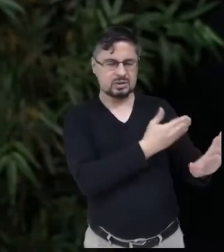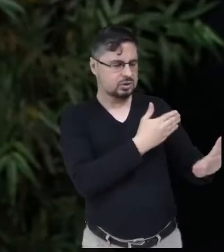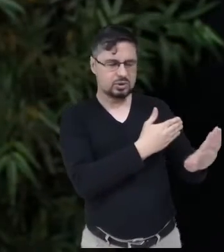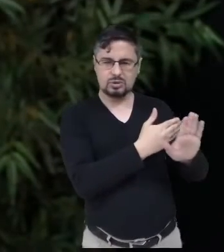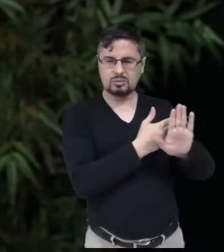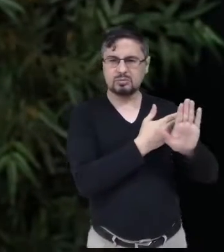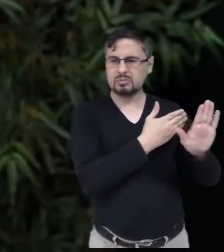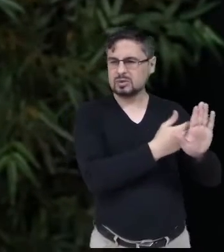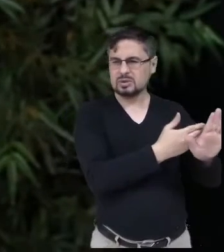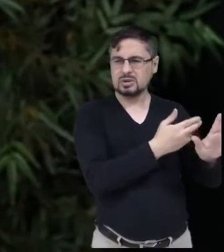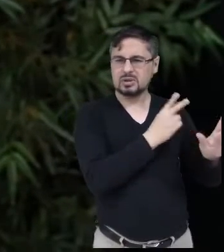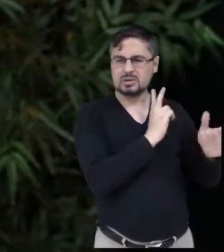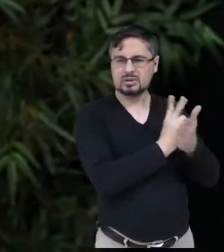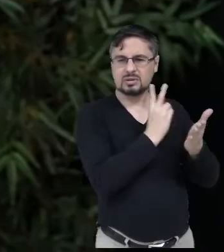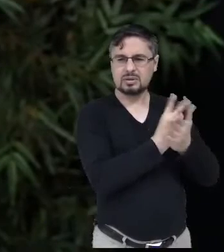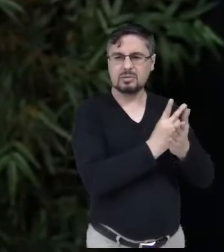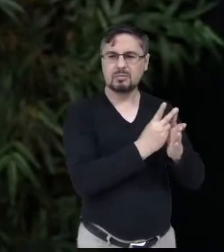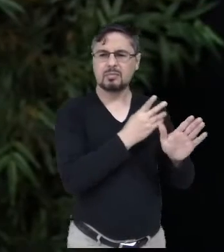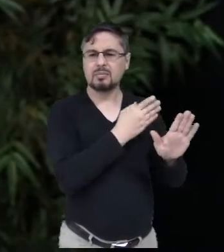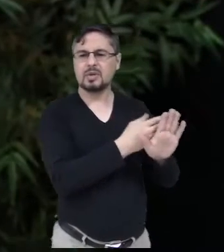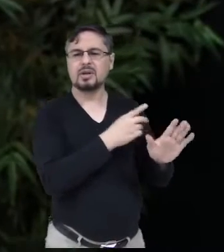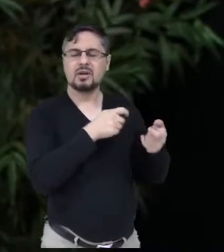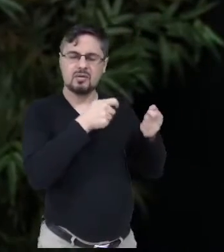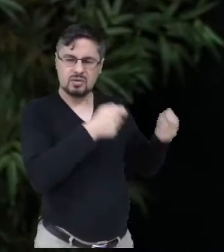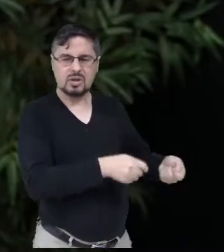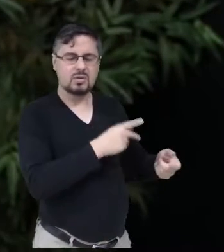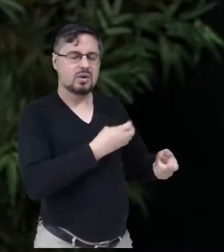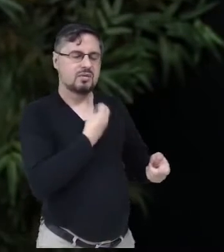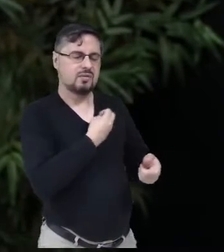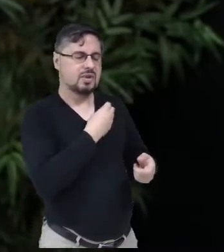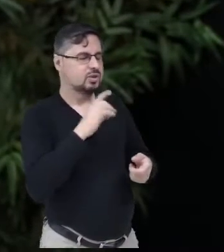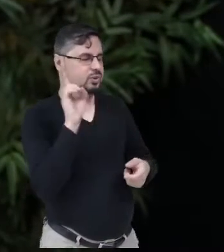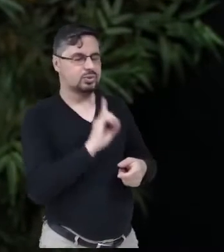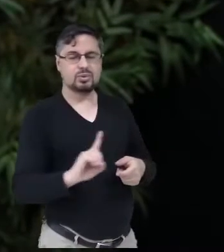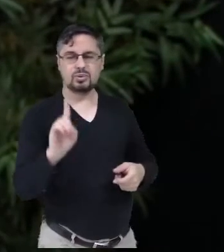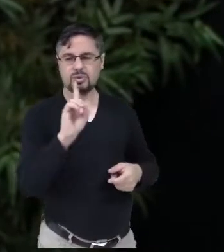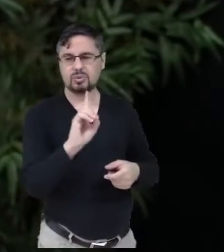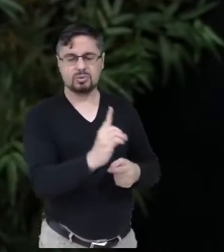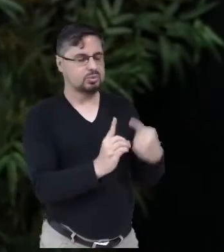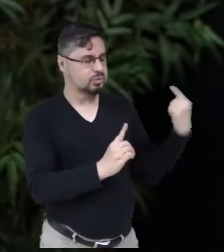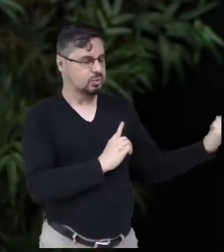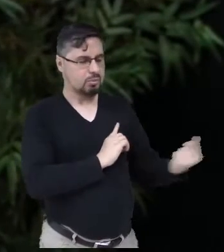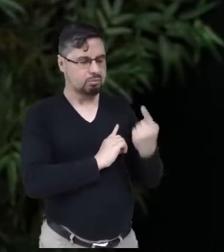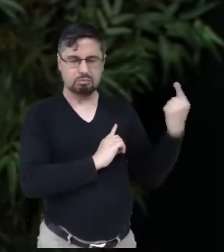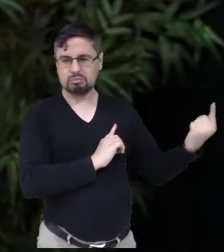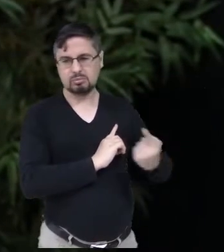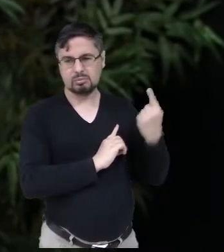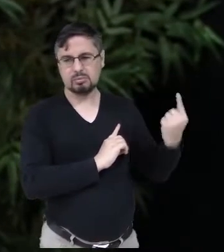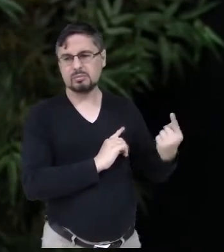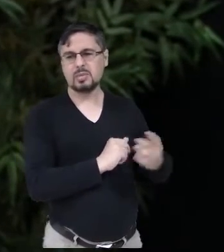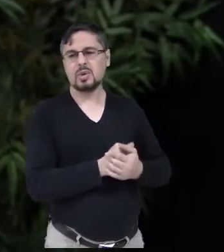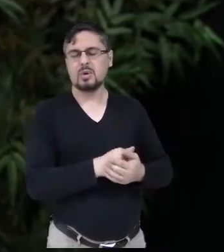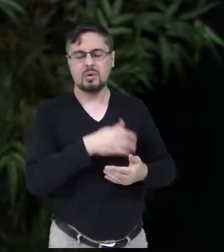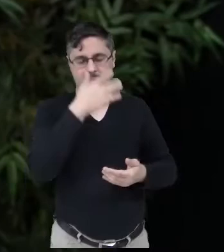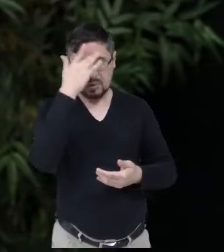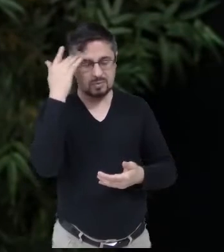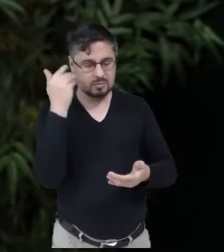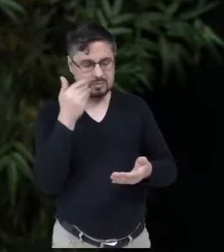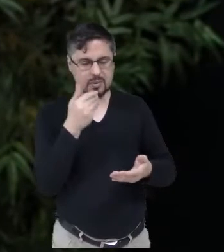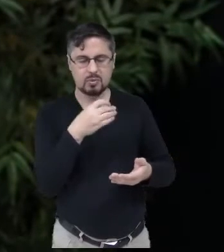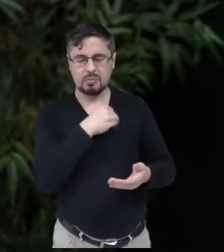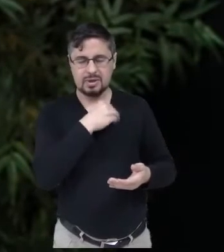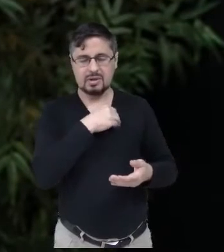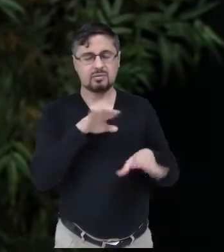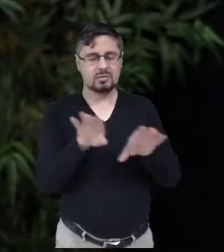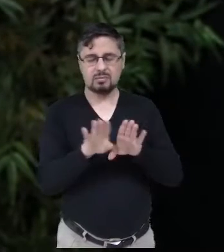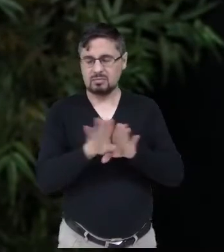limpos. Ele era forçado a morar sozinho, nas margens da sociedade. O pecado também faz isso com a pessoa, porque ele